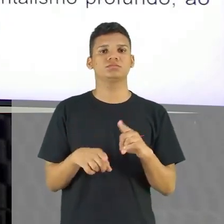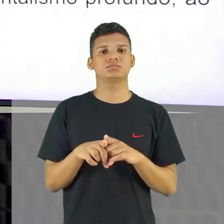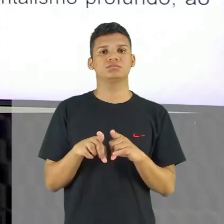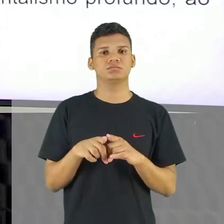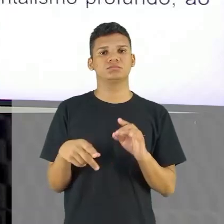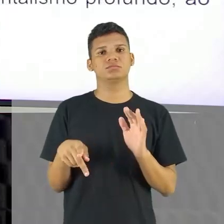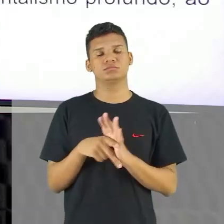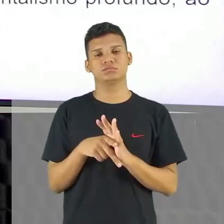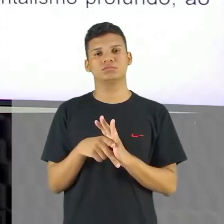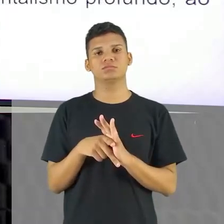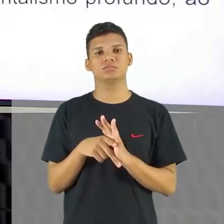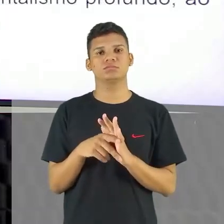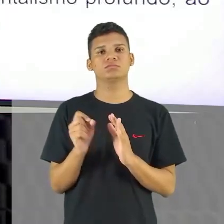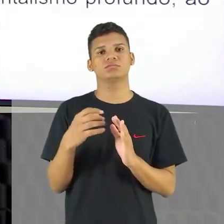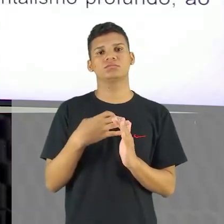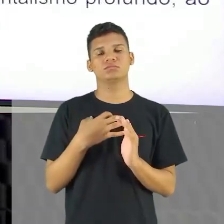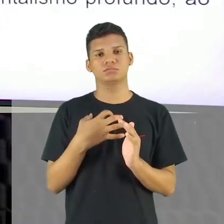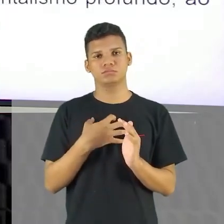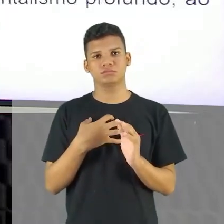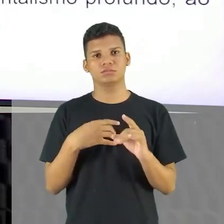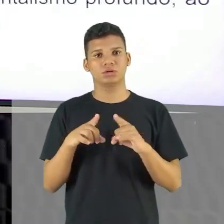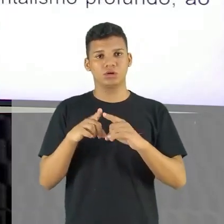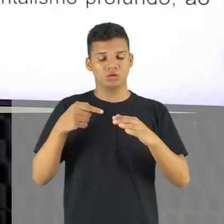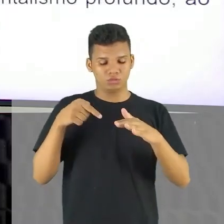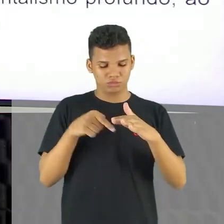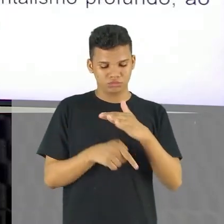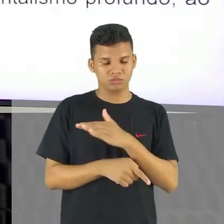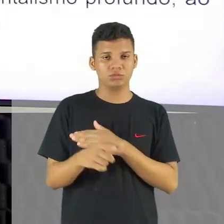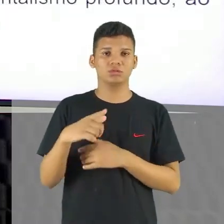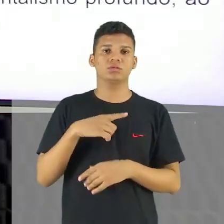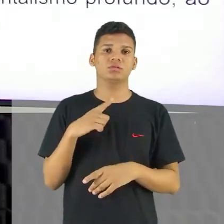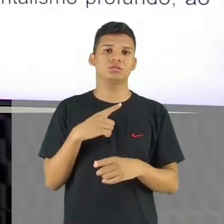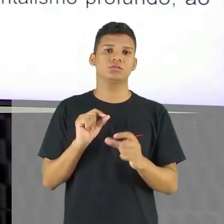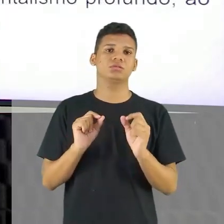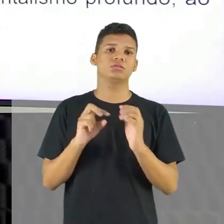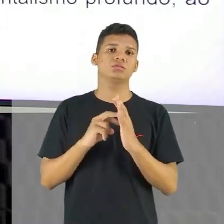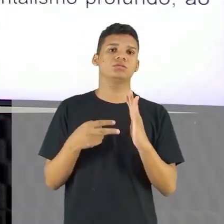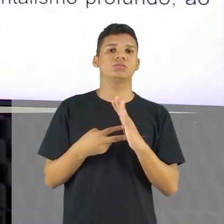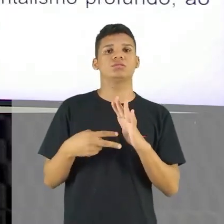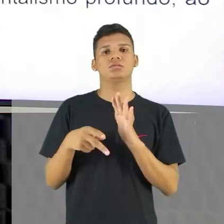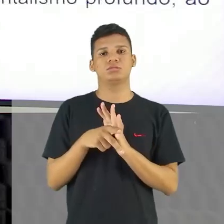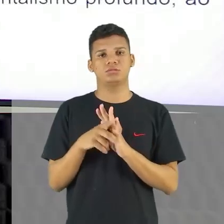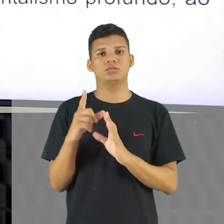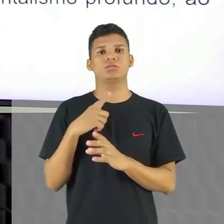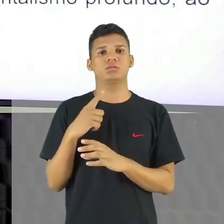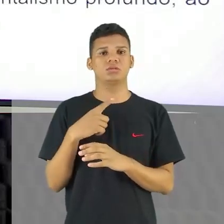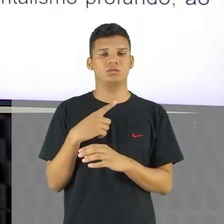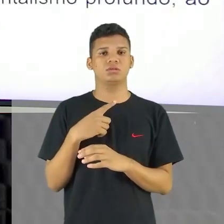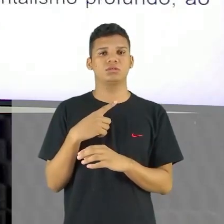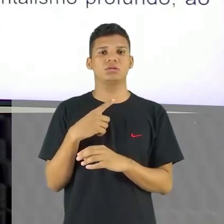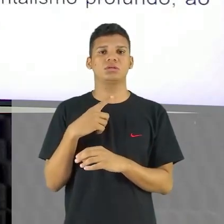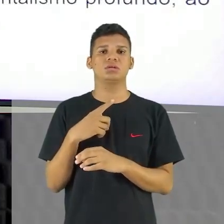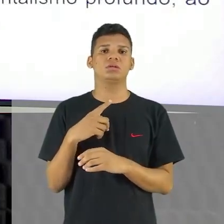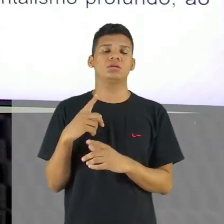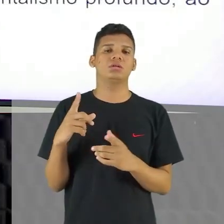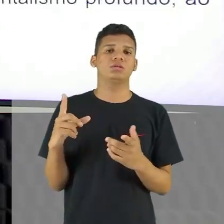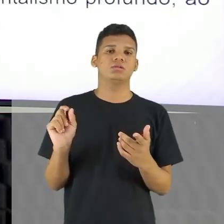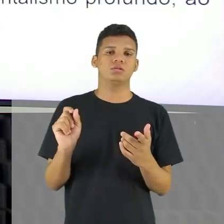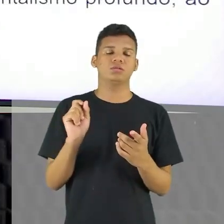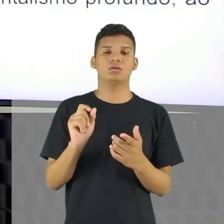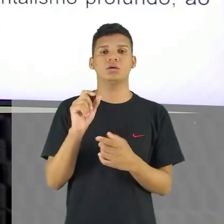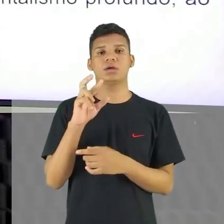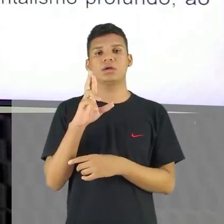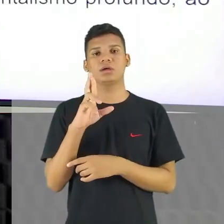Adjetivação exagerada, sentimentalismo profundo, ao evocar fatos da rebelião mineira.